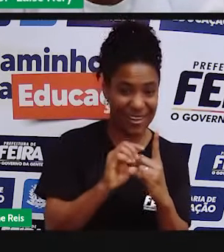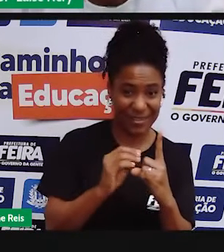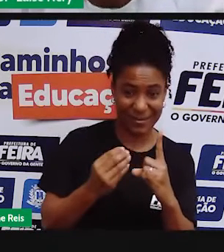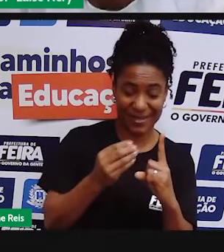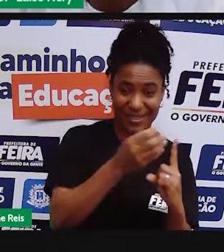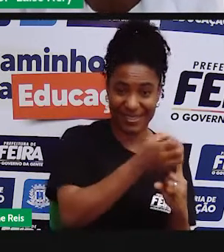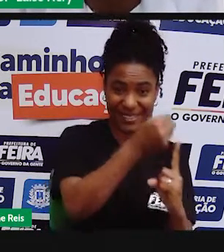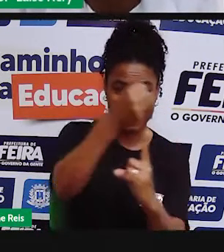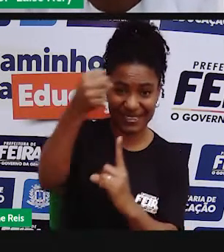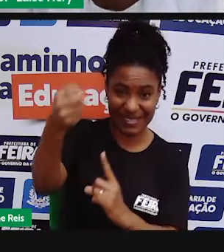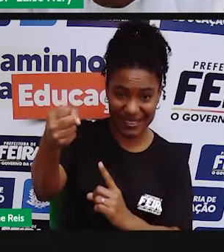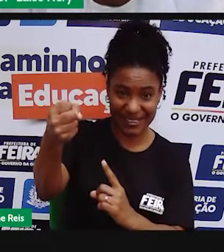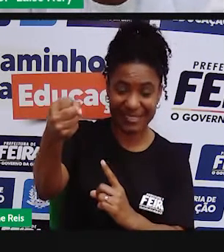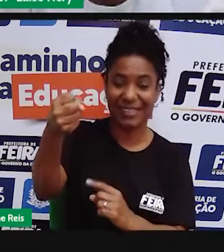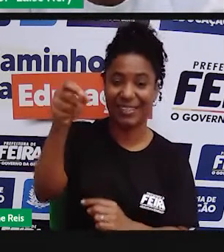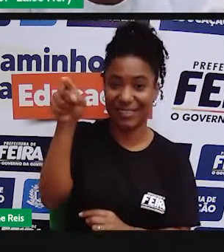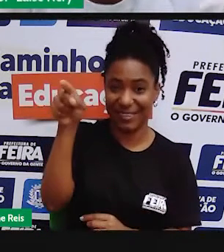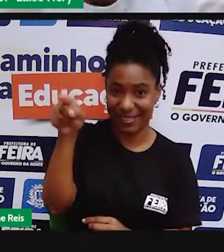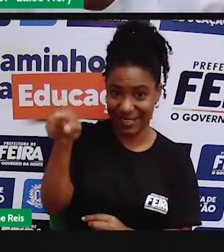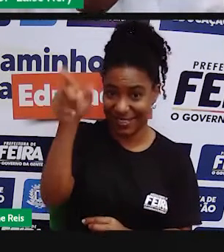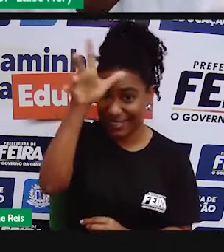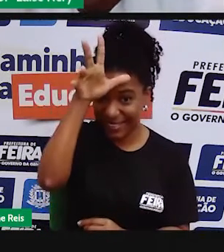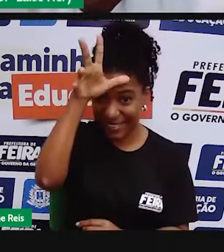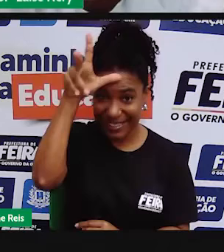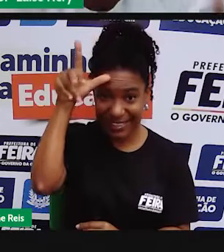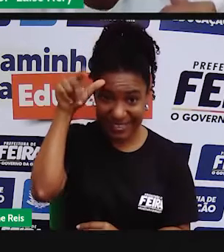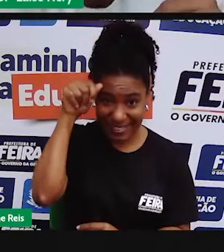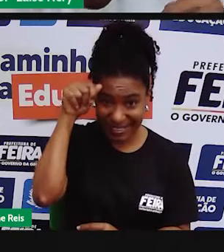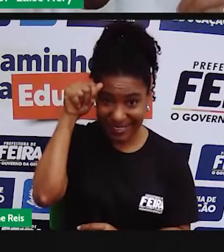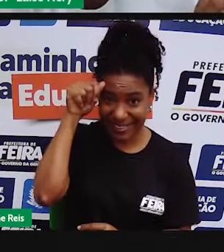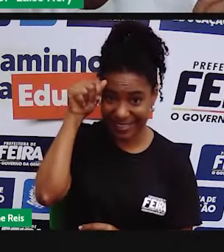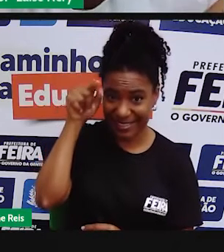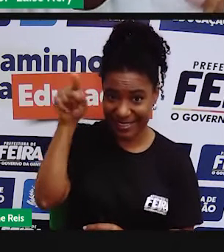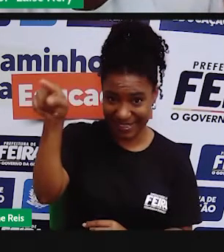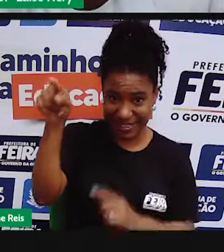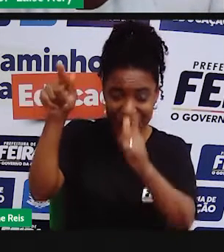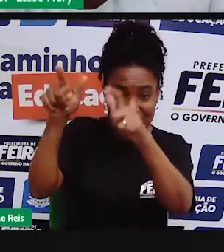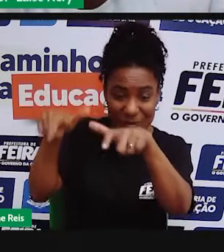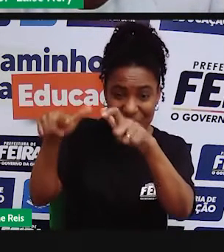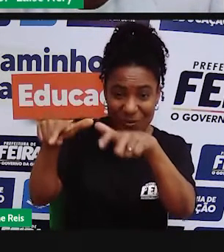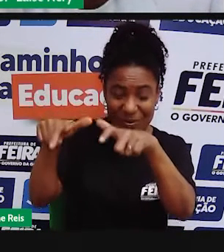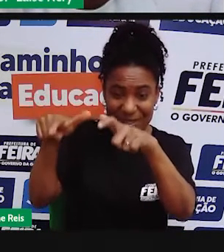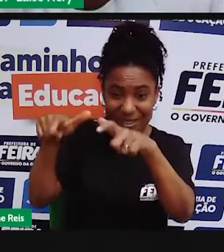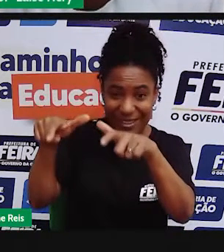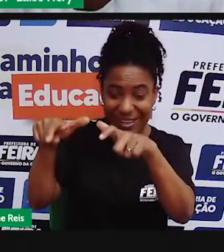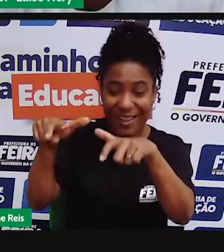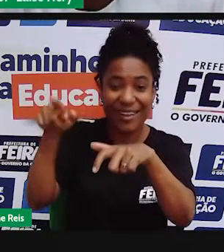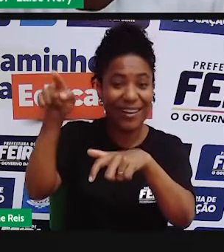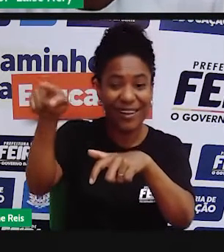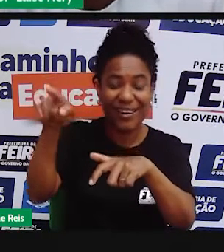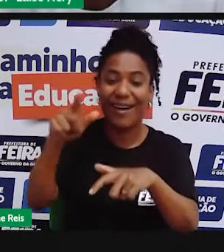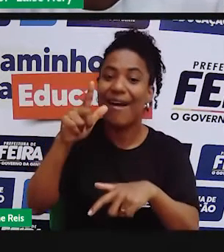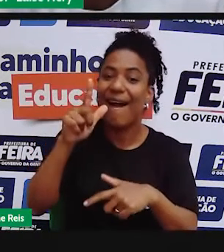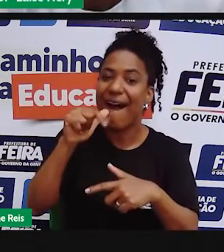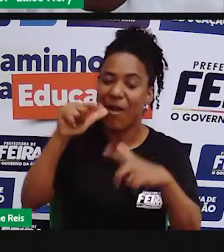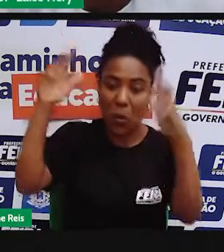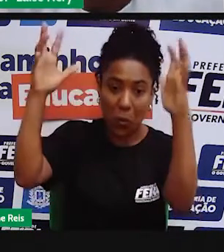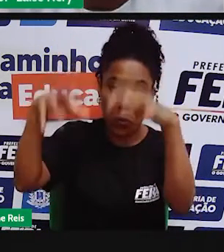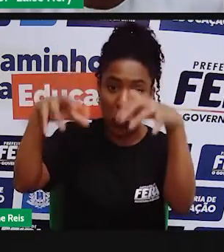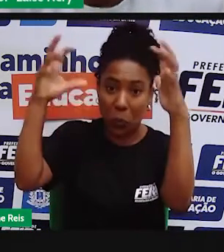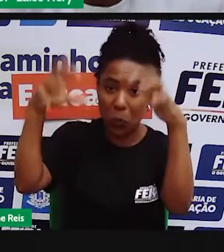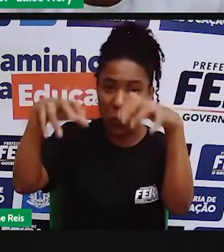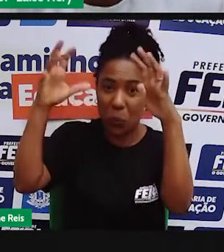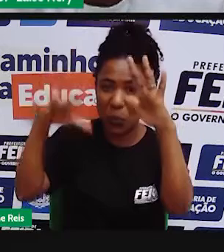morar não, né? Que ele não mora. Um cacto, dá para viver num habitat amazônico,